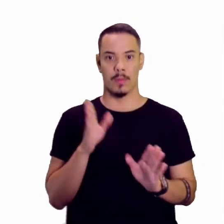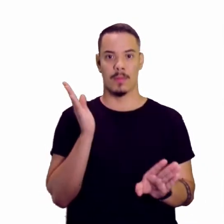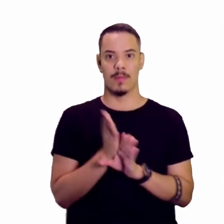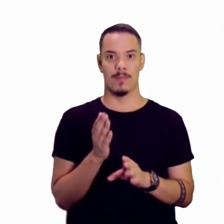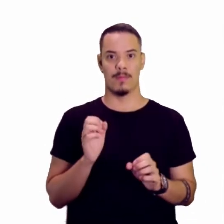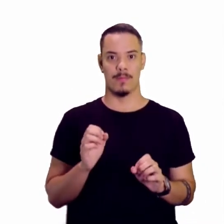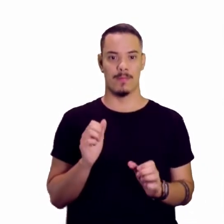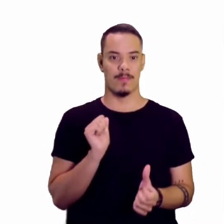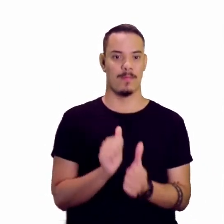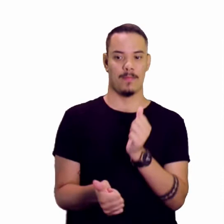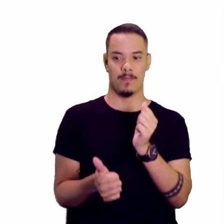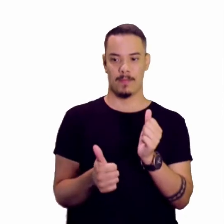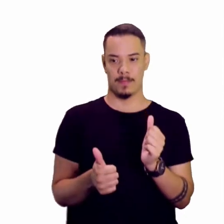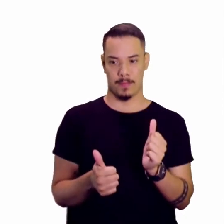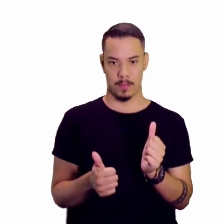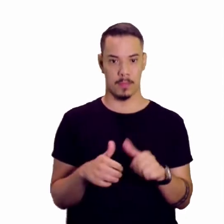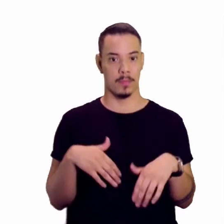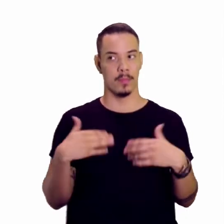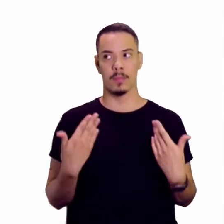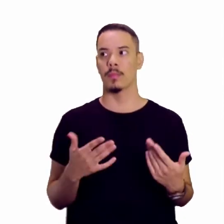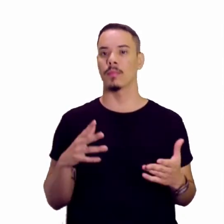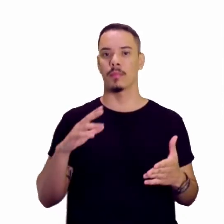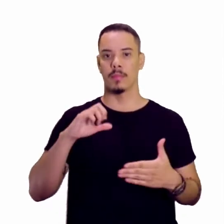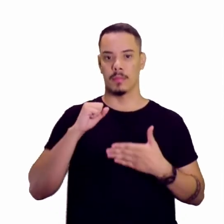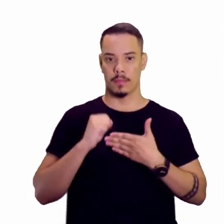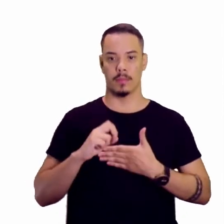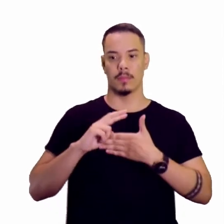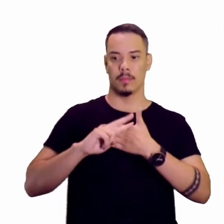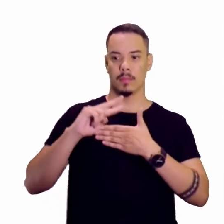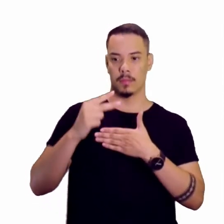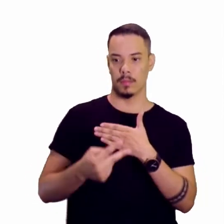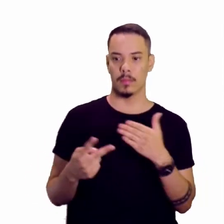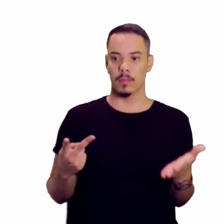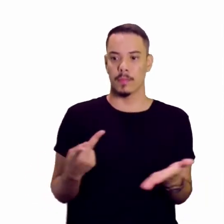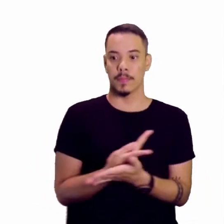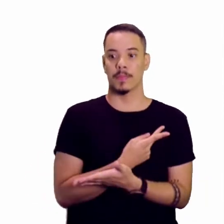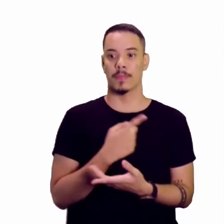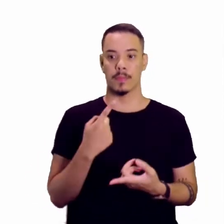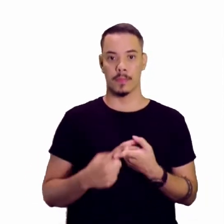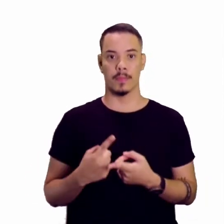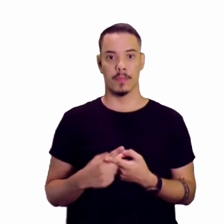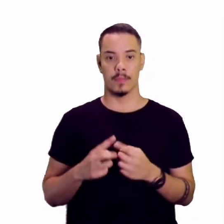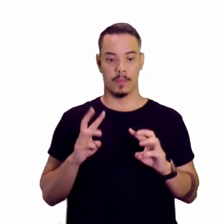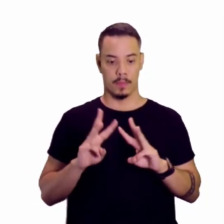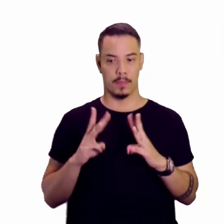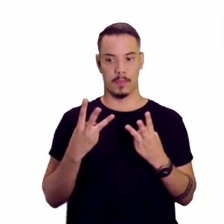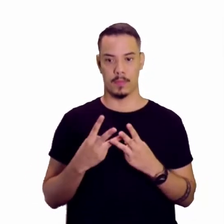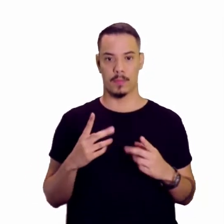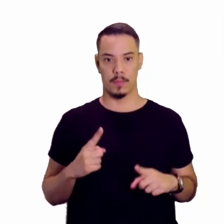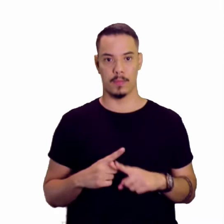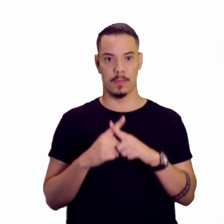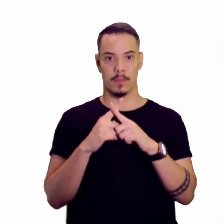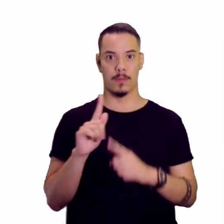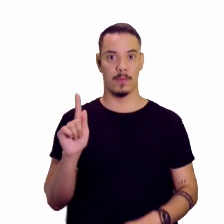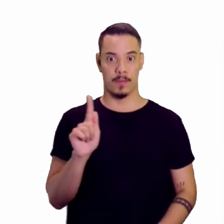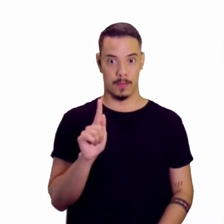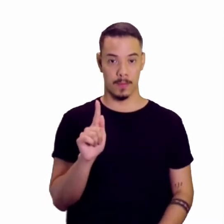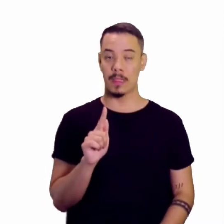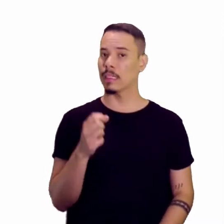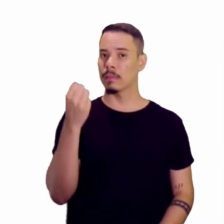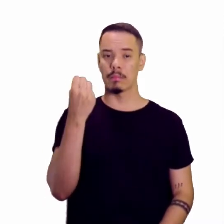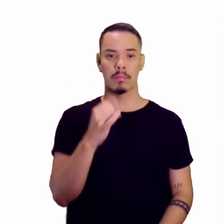né? É, justamente. Então eles estão sujeitos, né, dessa força-peso, porque pega a massa e multiplica pelo valor de G. E se não